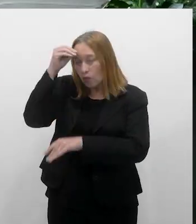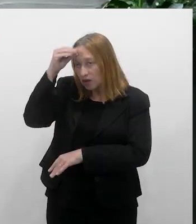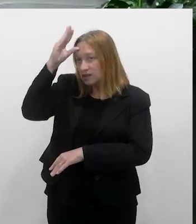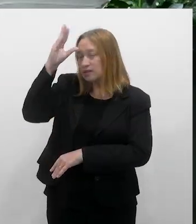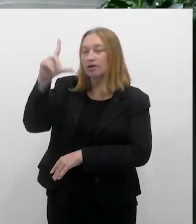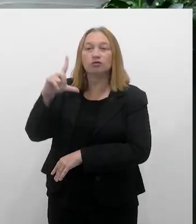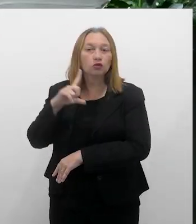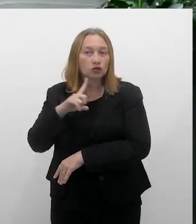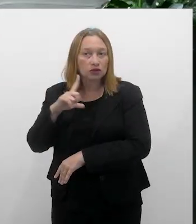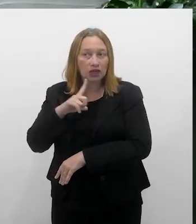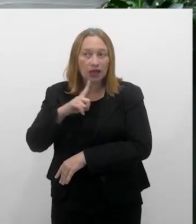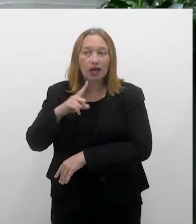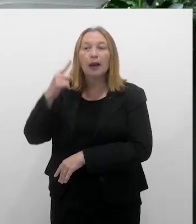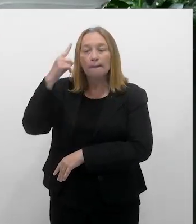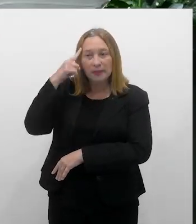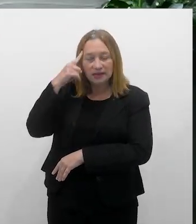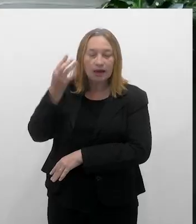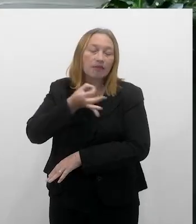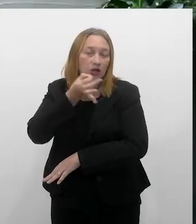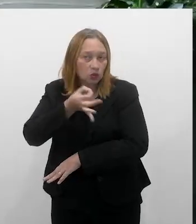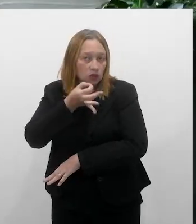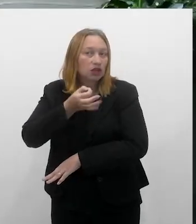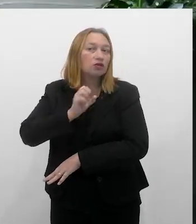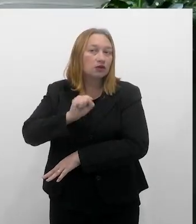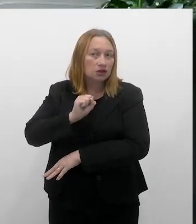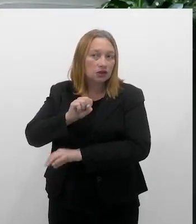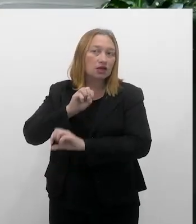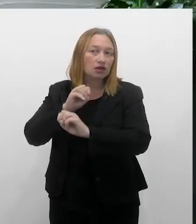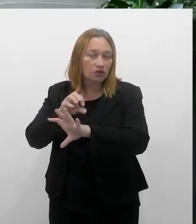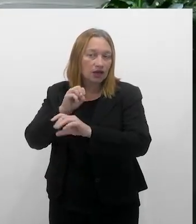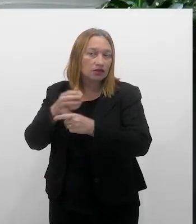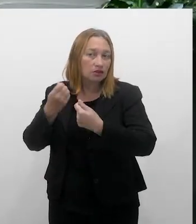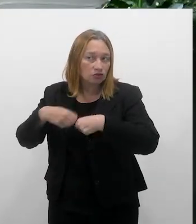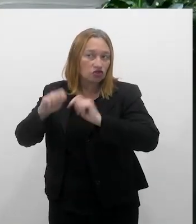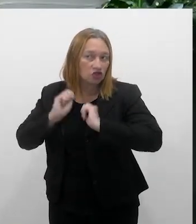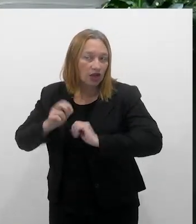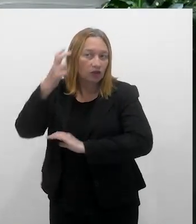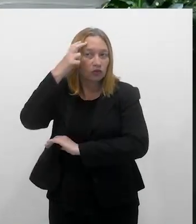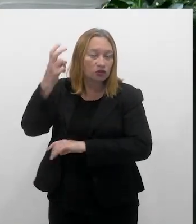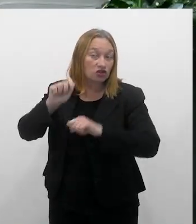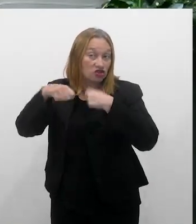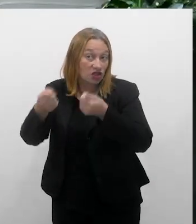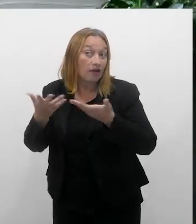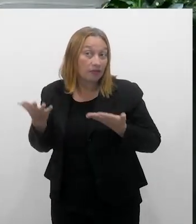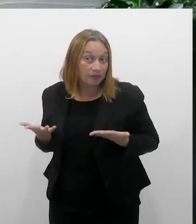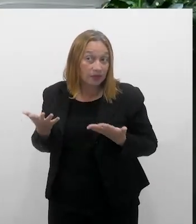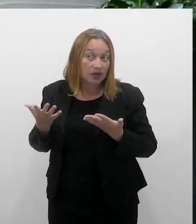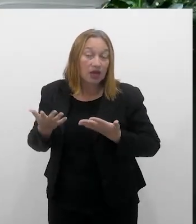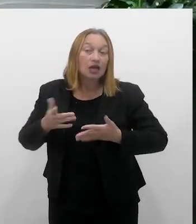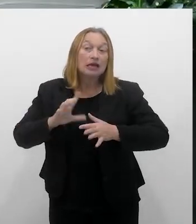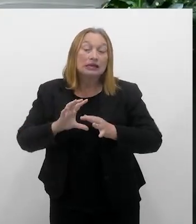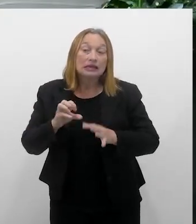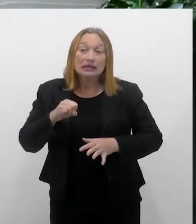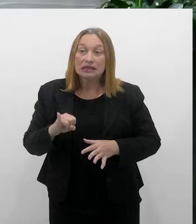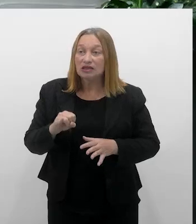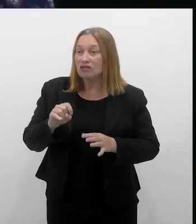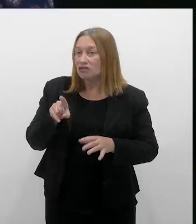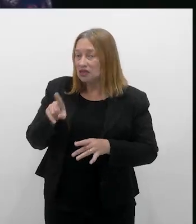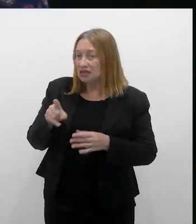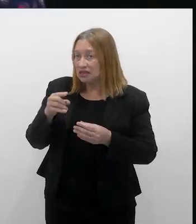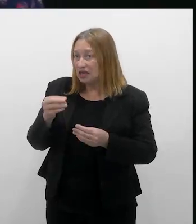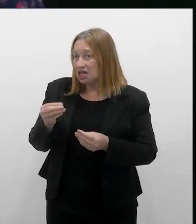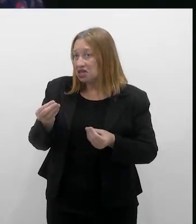de conhecimento, né? Pensamento crítico. Exatamente. E isso só a educação te dá, só a cultura te dá. E se você abre mão